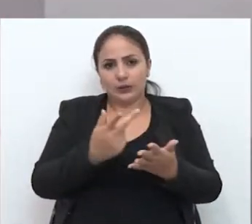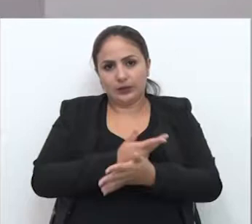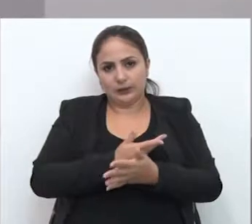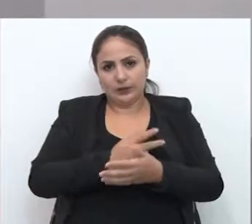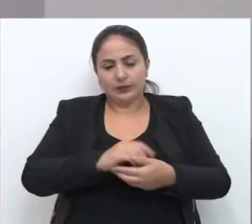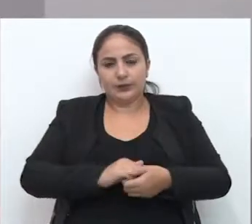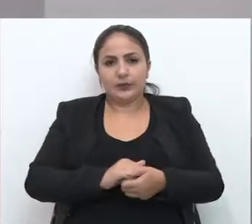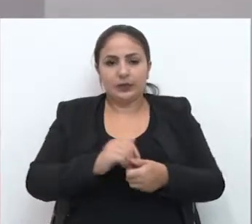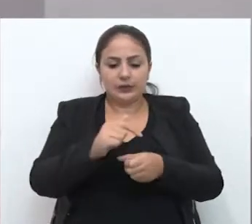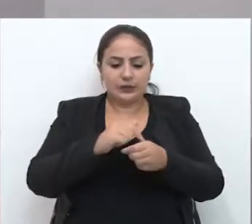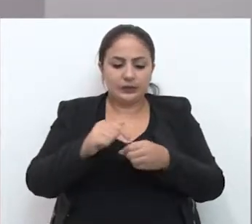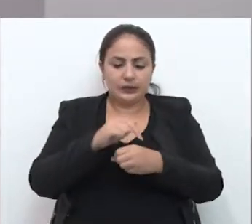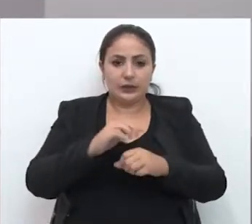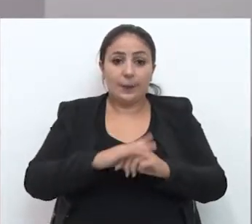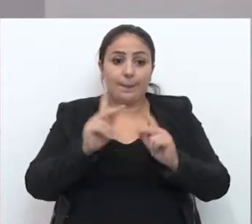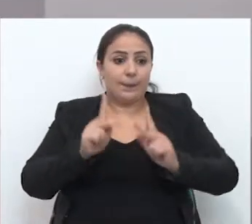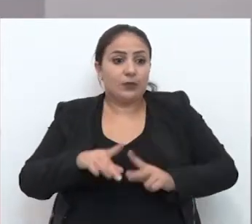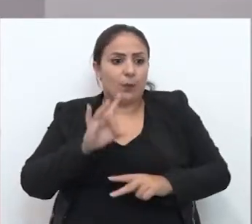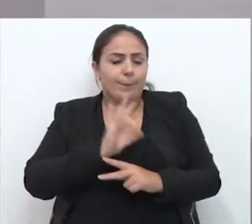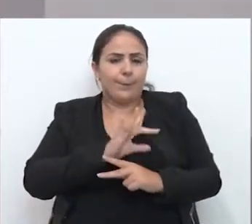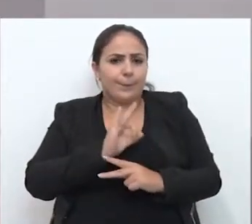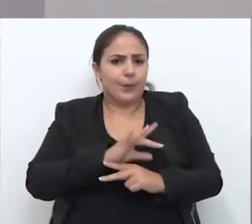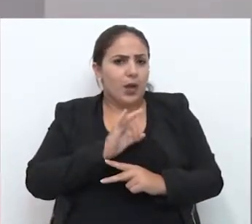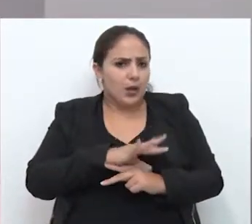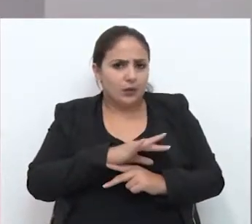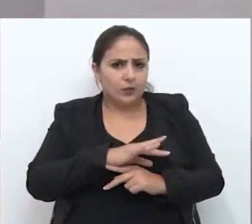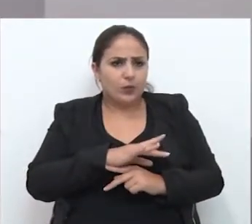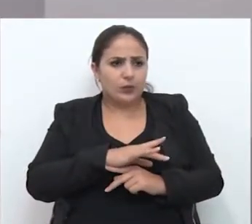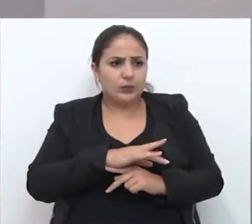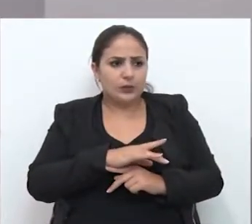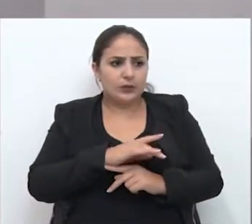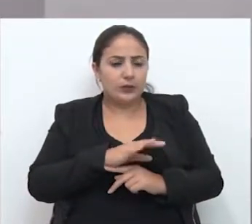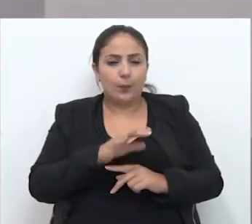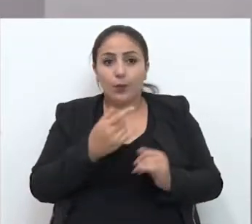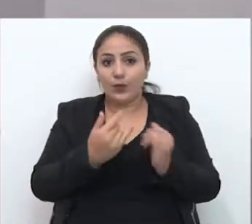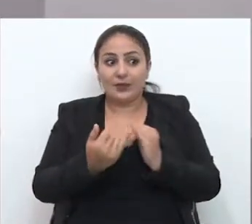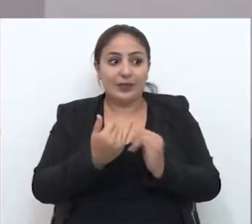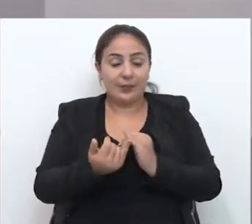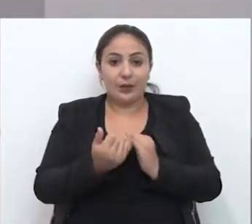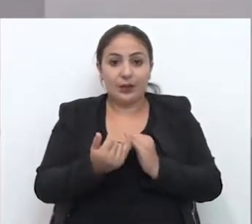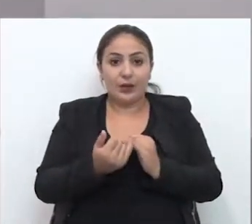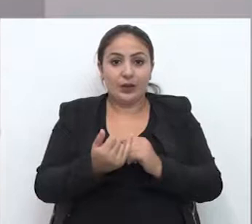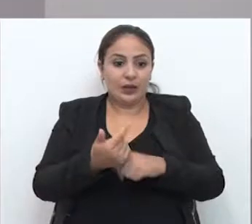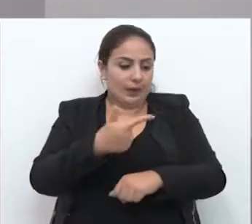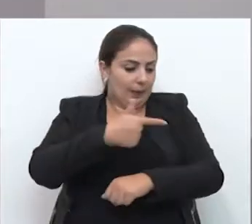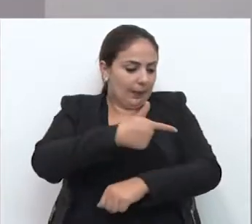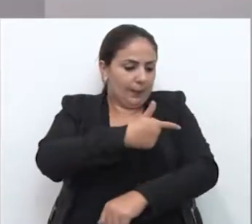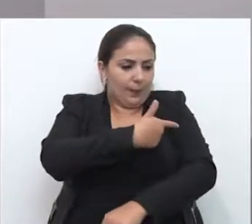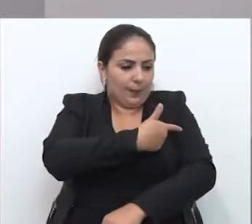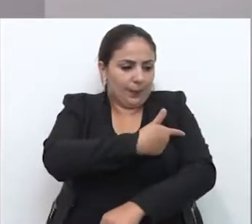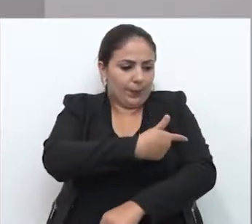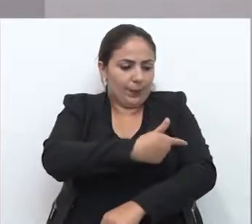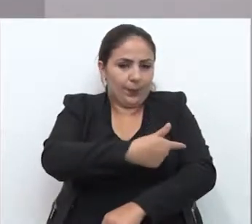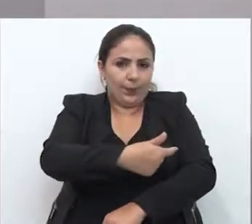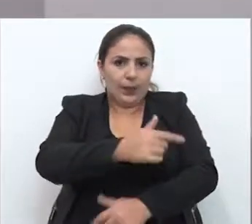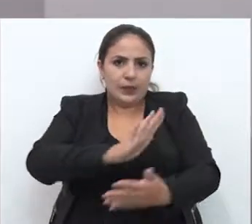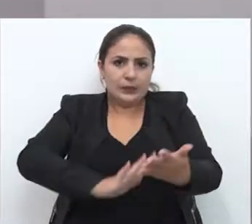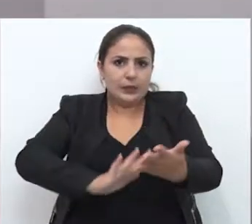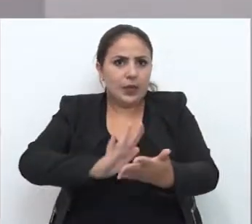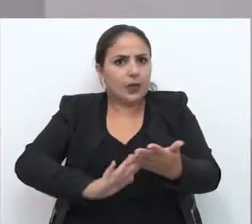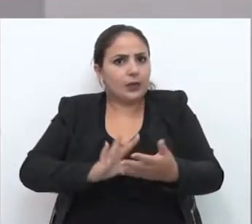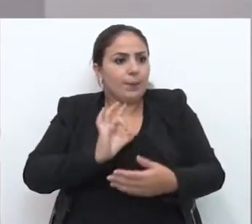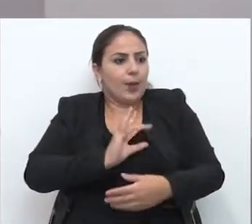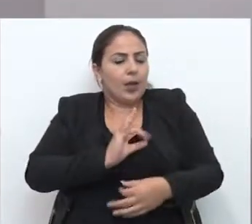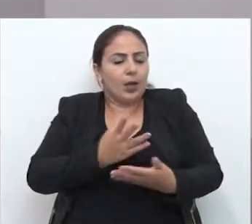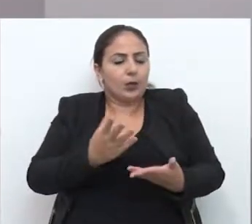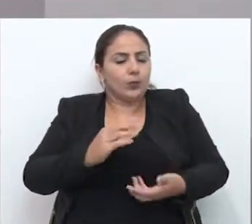situação que está acontecendo na cidade. As pessoas têm medo de uma picadinha de agulha, né? Então,